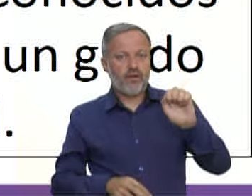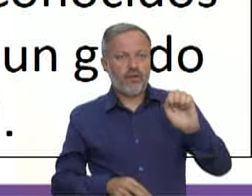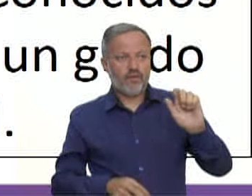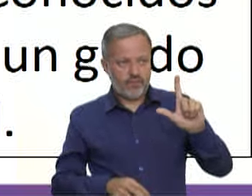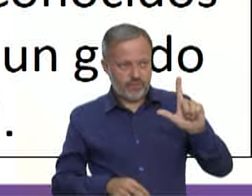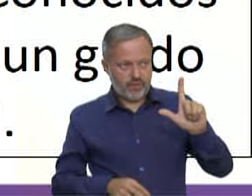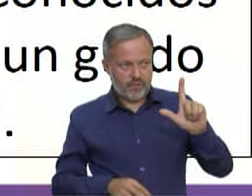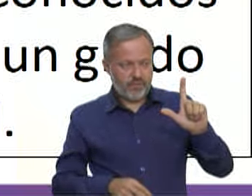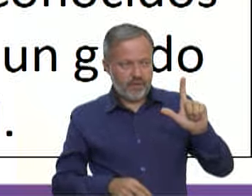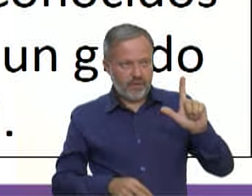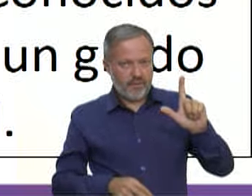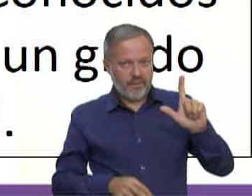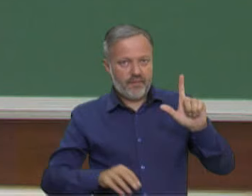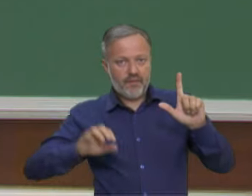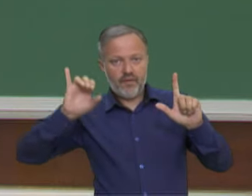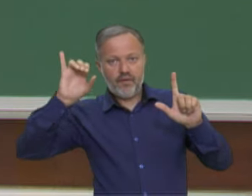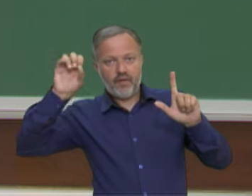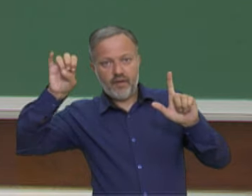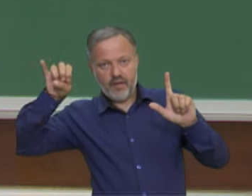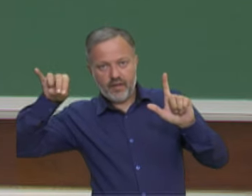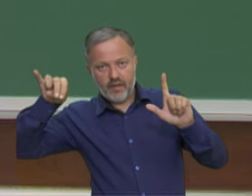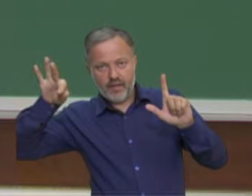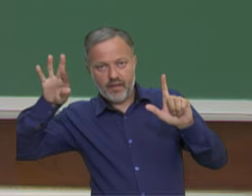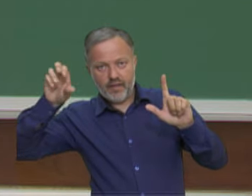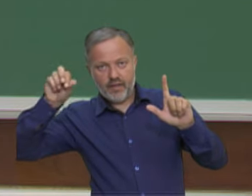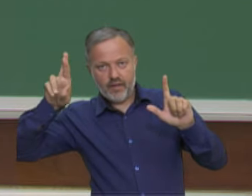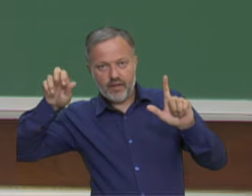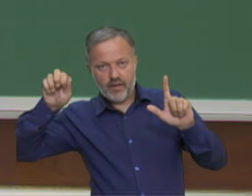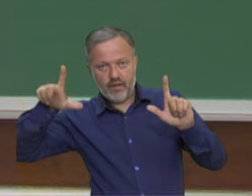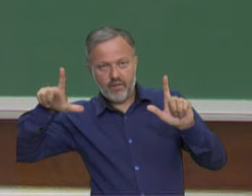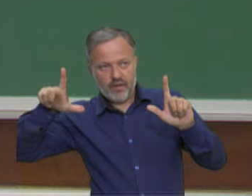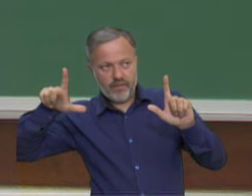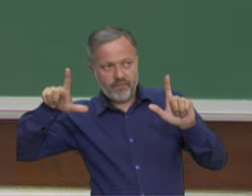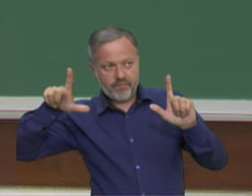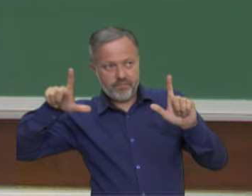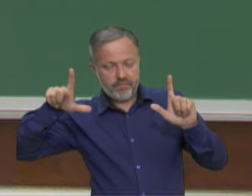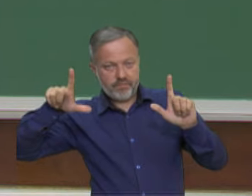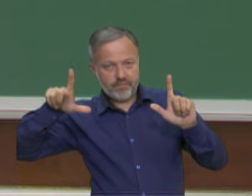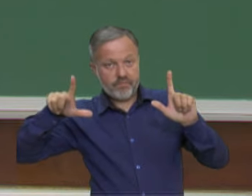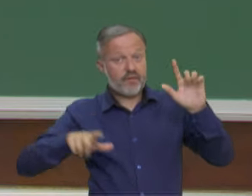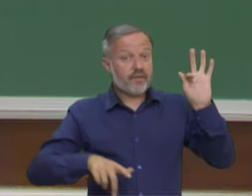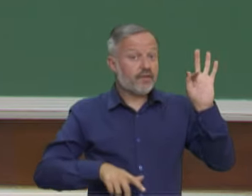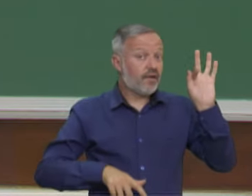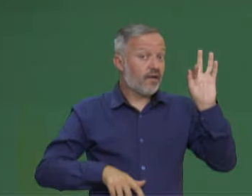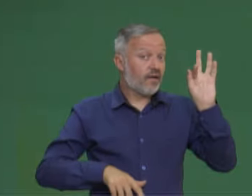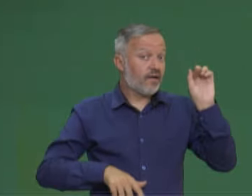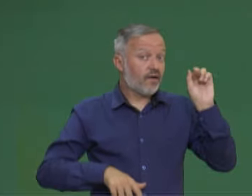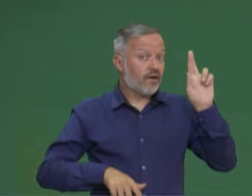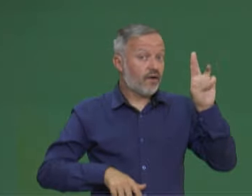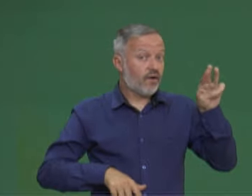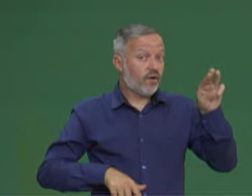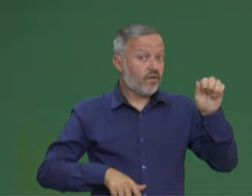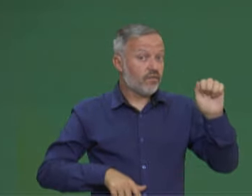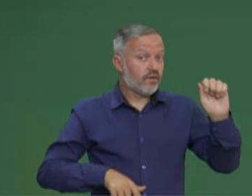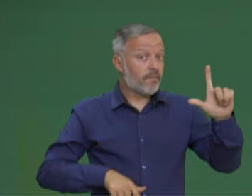tratamento informal. Em que situações eu emprego a linguagem de maneira formal?